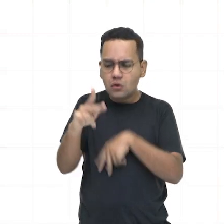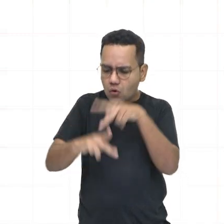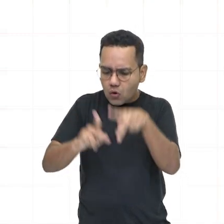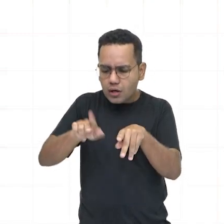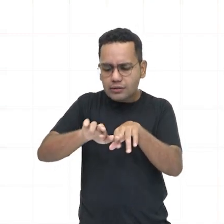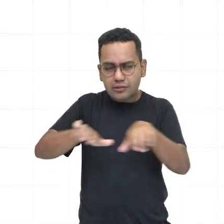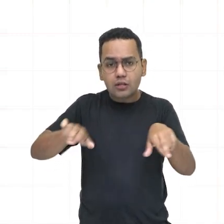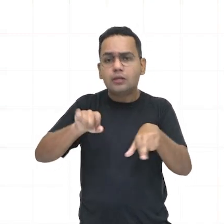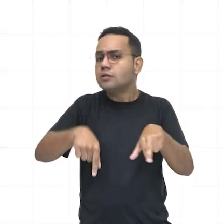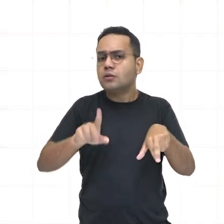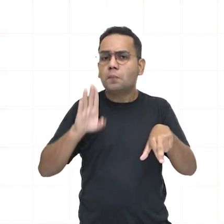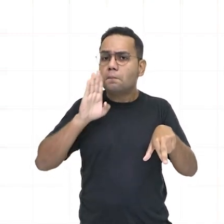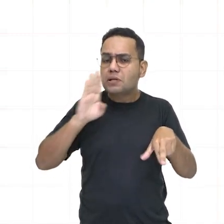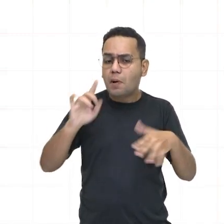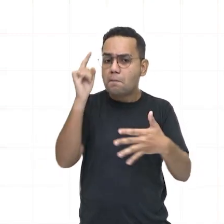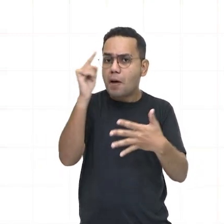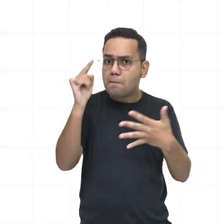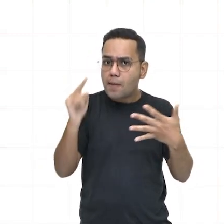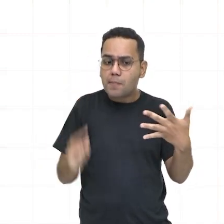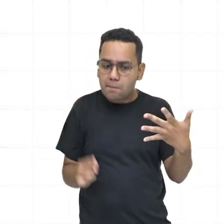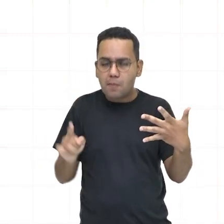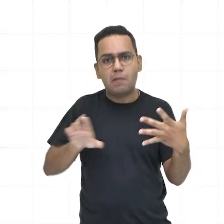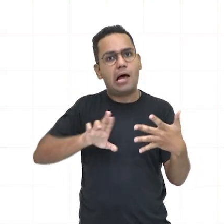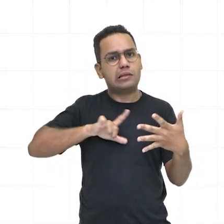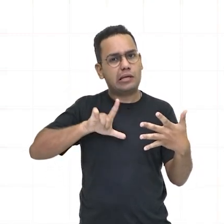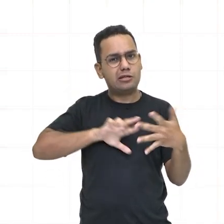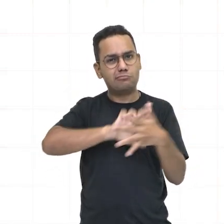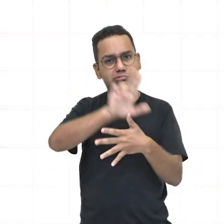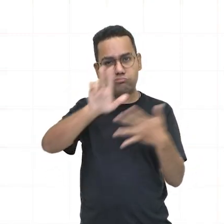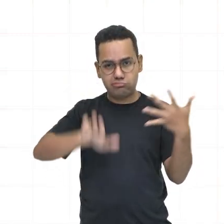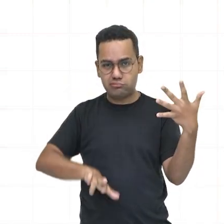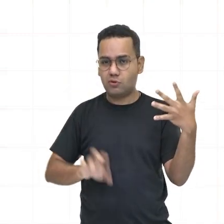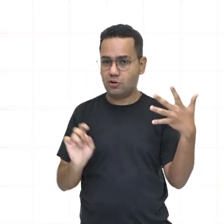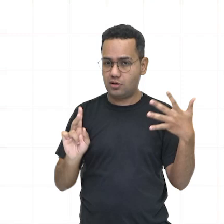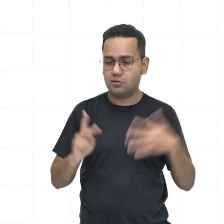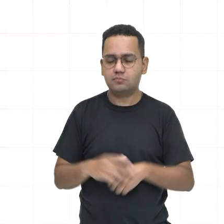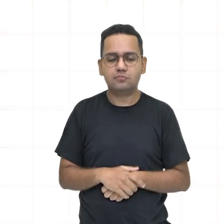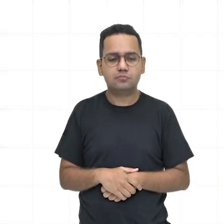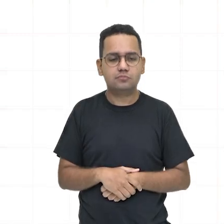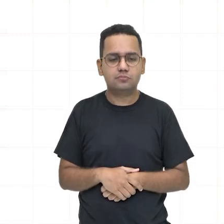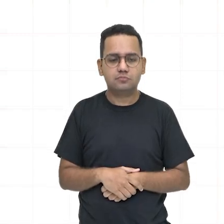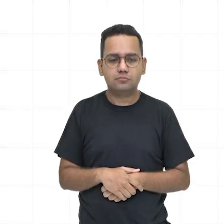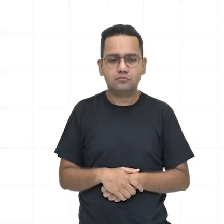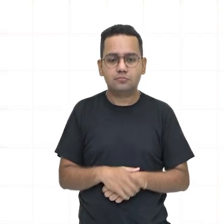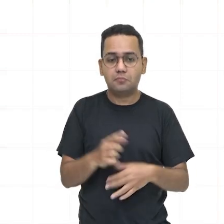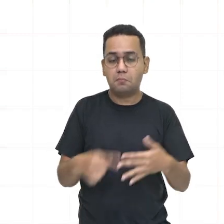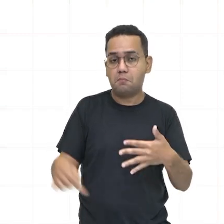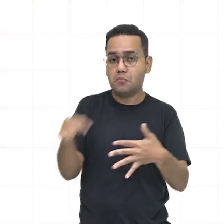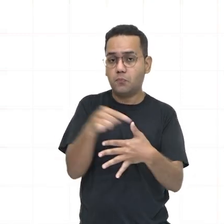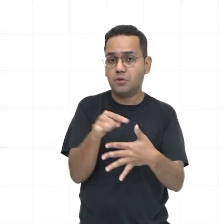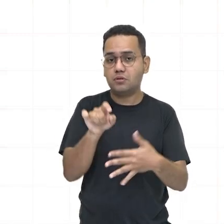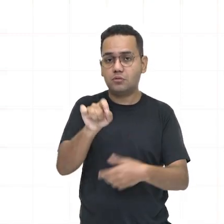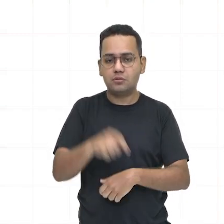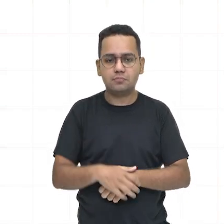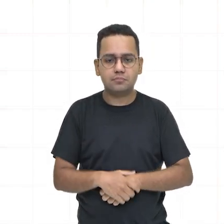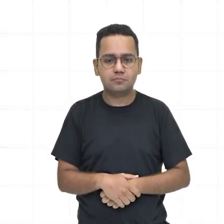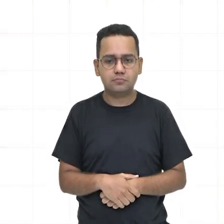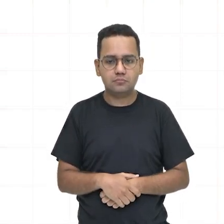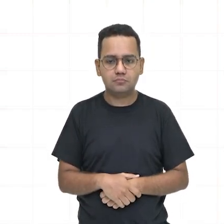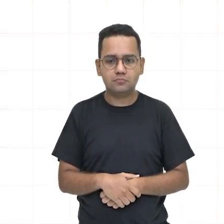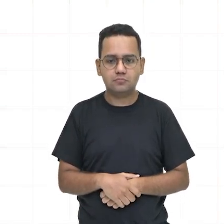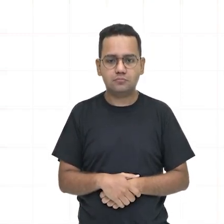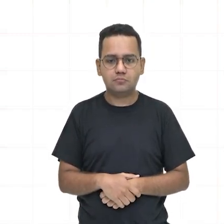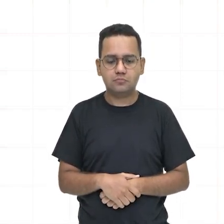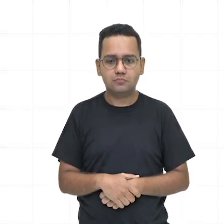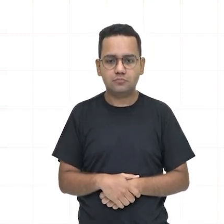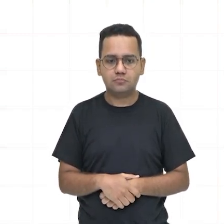das principais, dentre muitas outras, obviamente. Uma delas é a organização